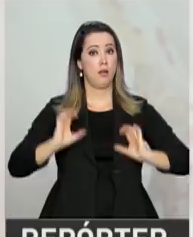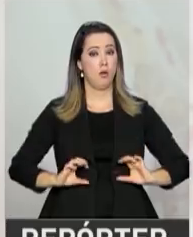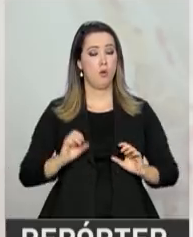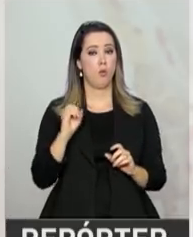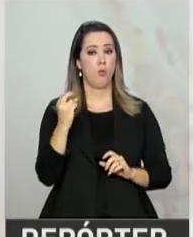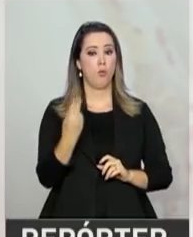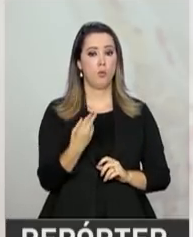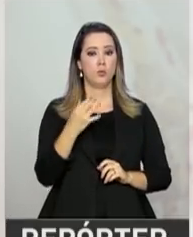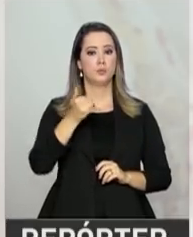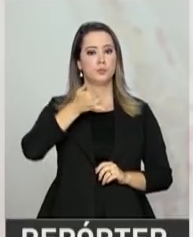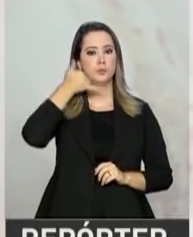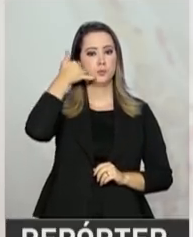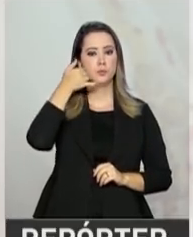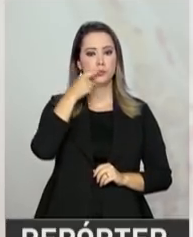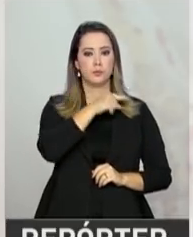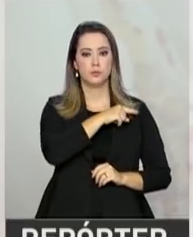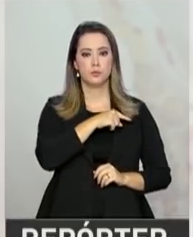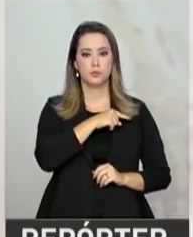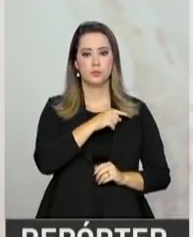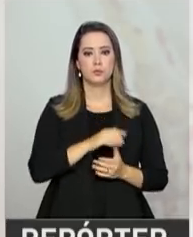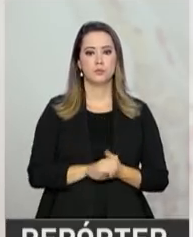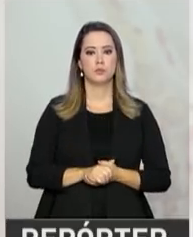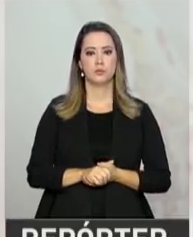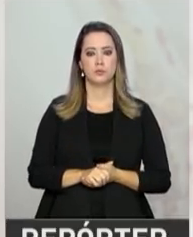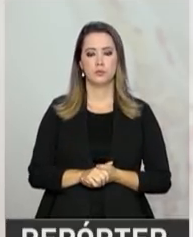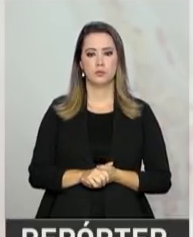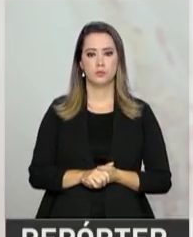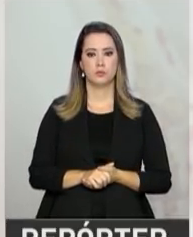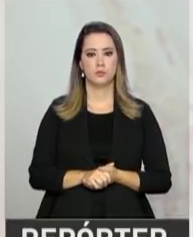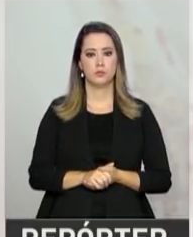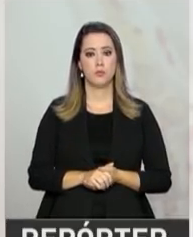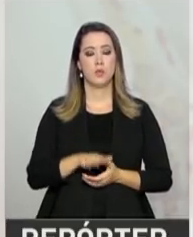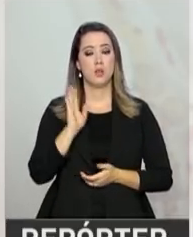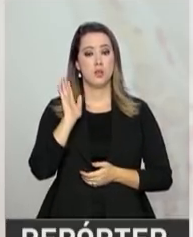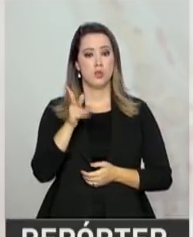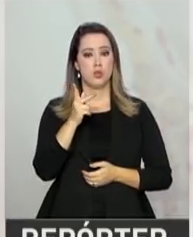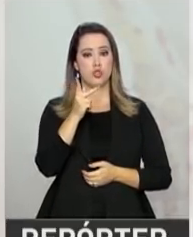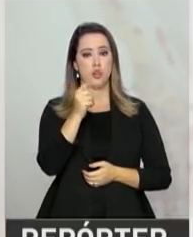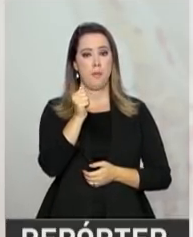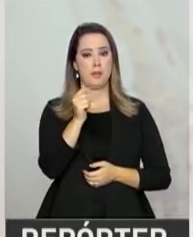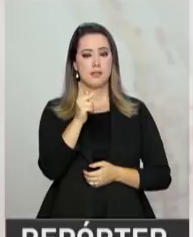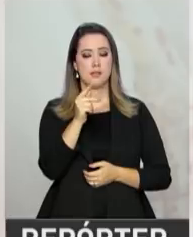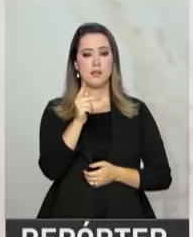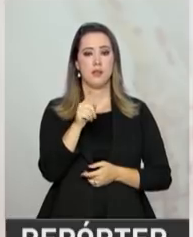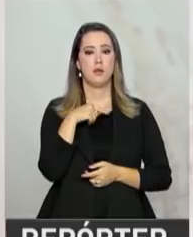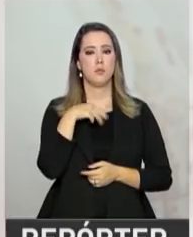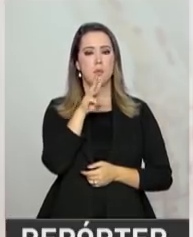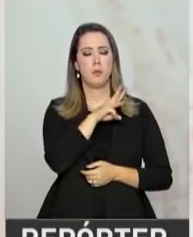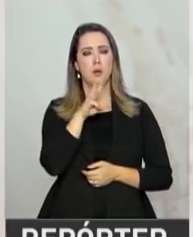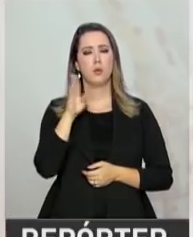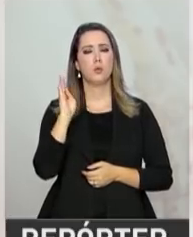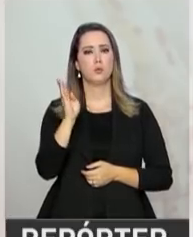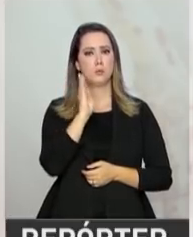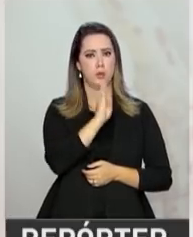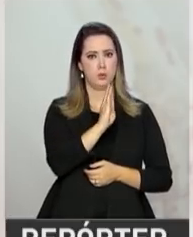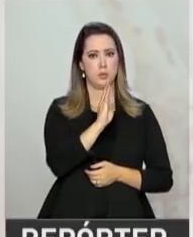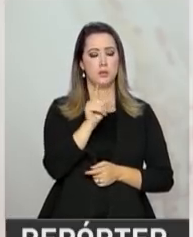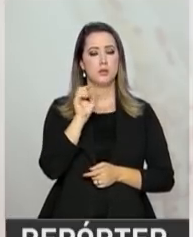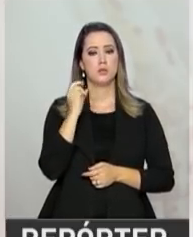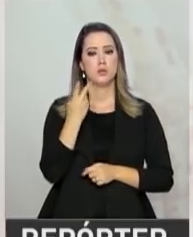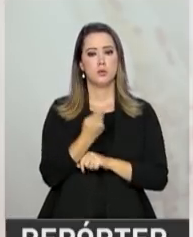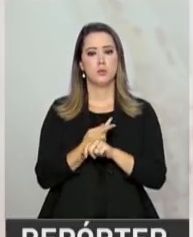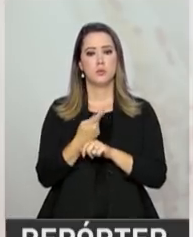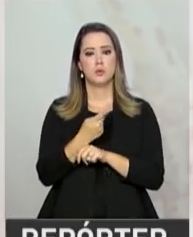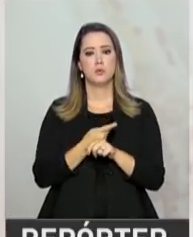serviço de atendimento ao cliente pelo telefone já para o pasep acesse a página do banco do brasil ou